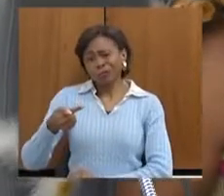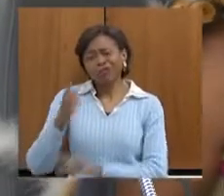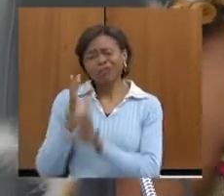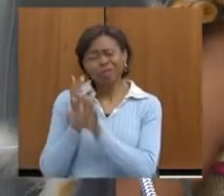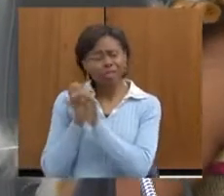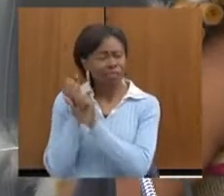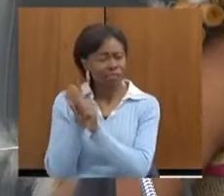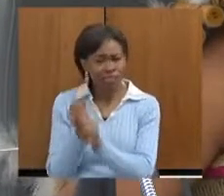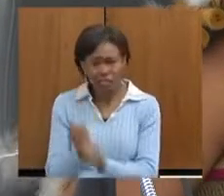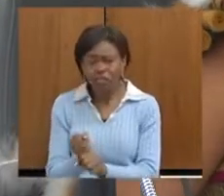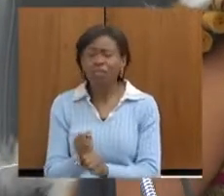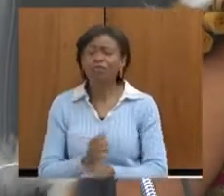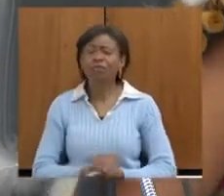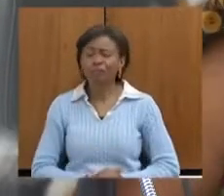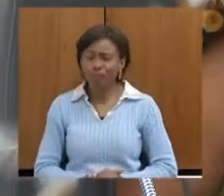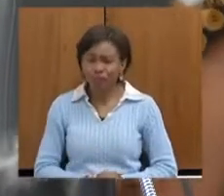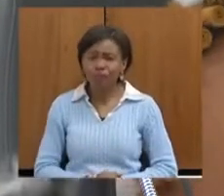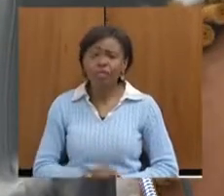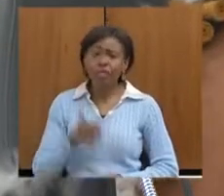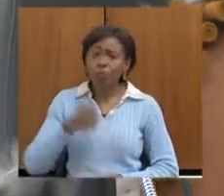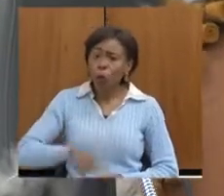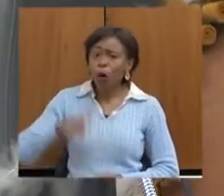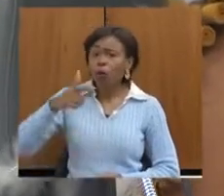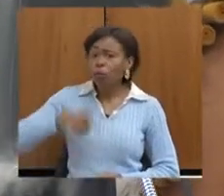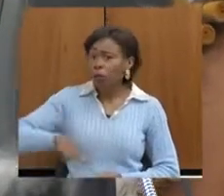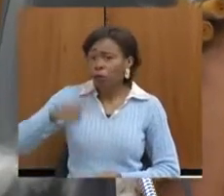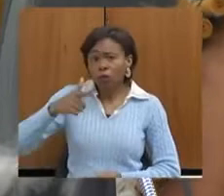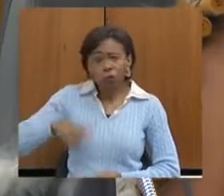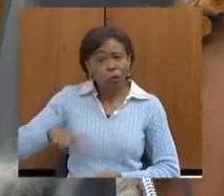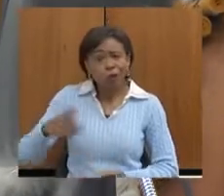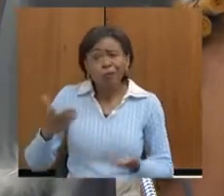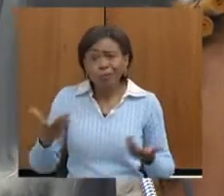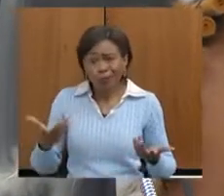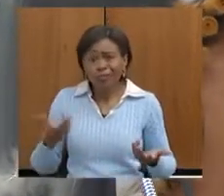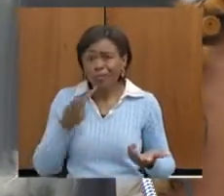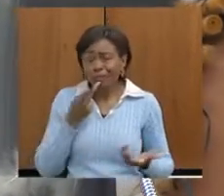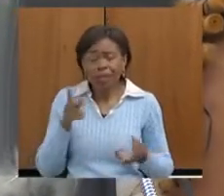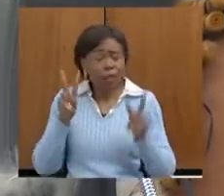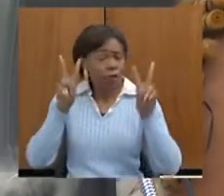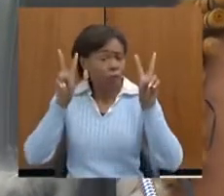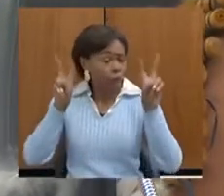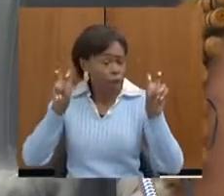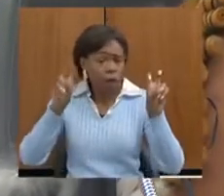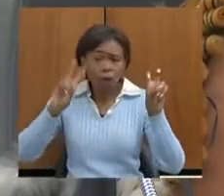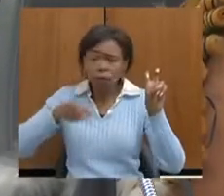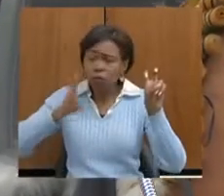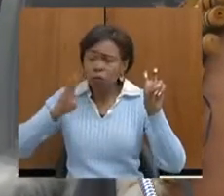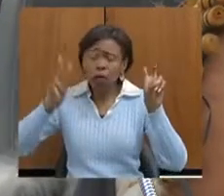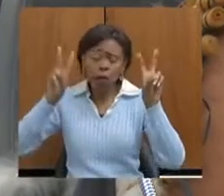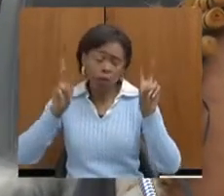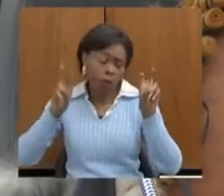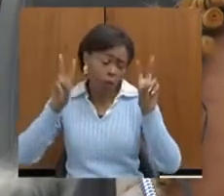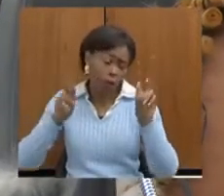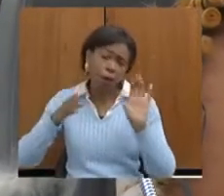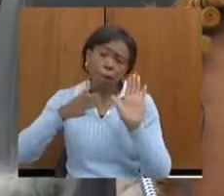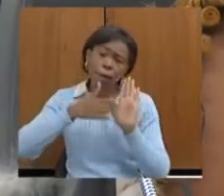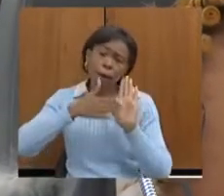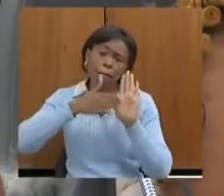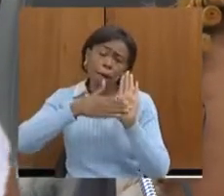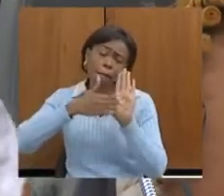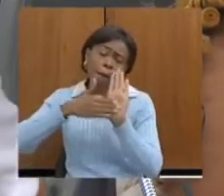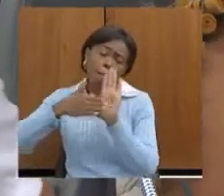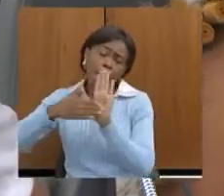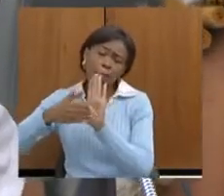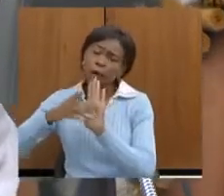não precisa nem preparar a falar mais que nós já estamos repetindo né jandyrinha os assuntos e as pautas